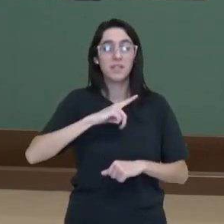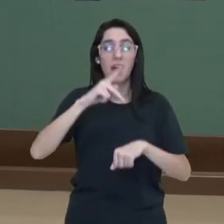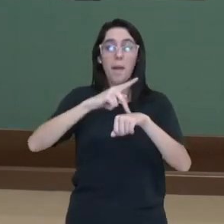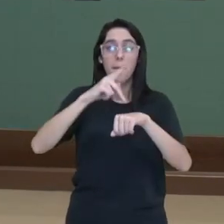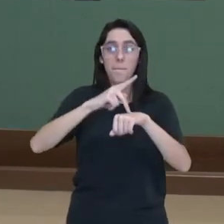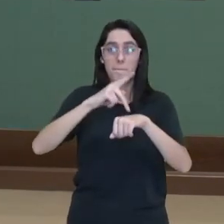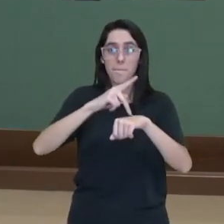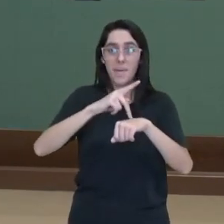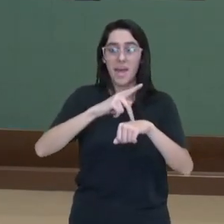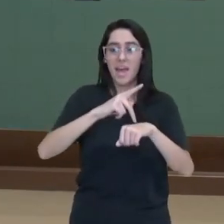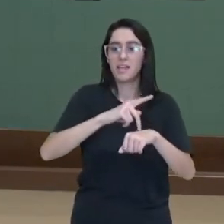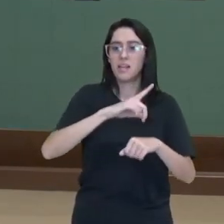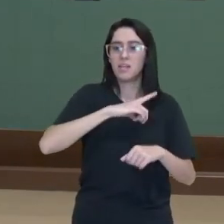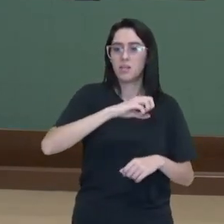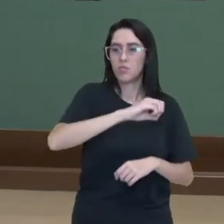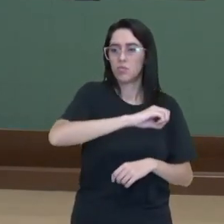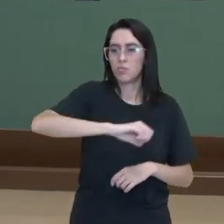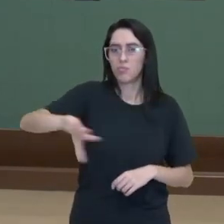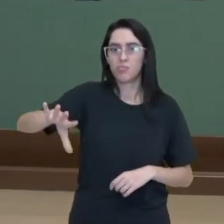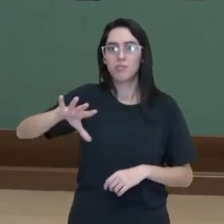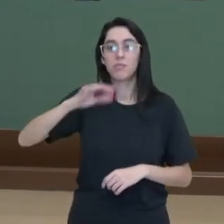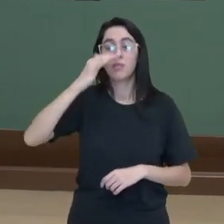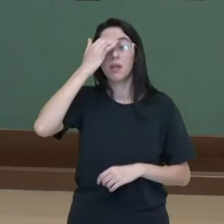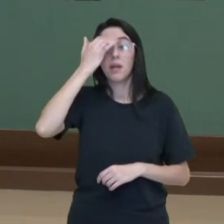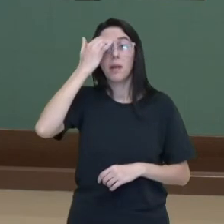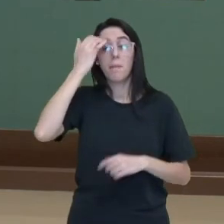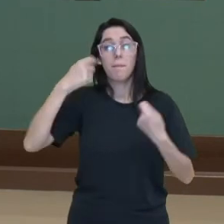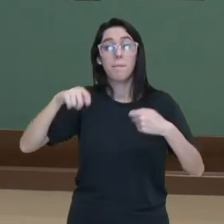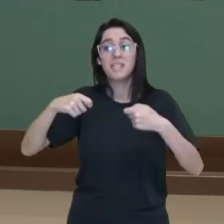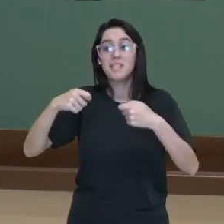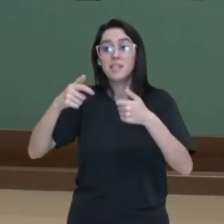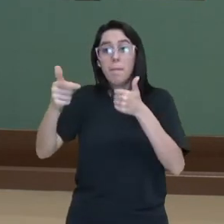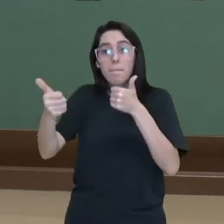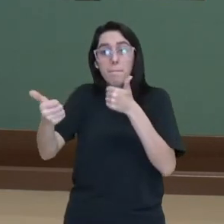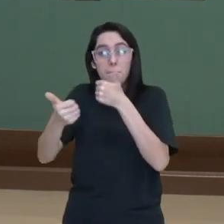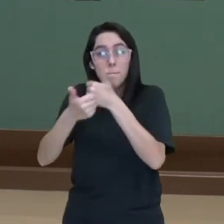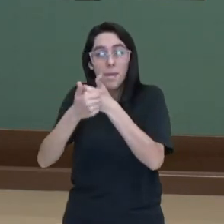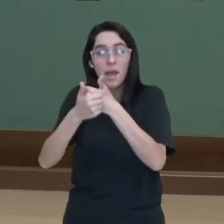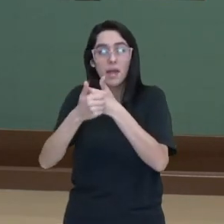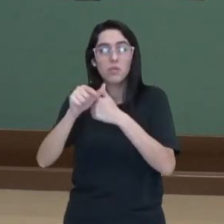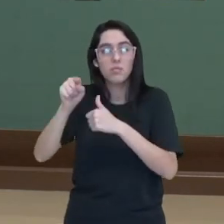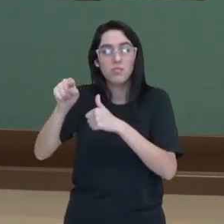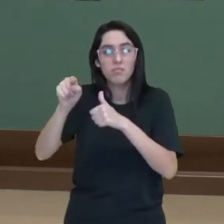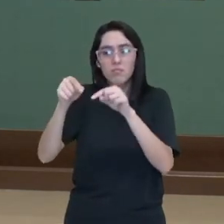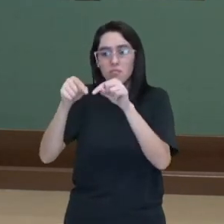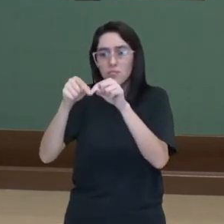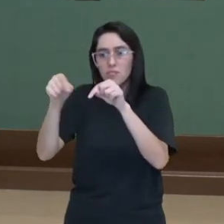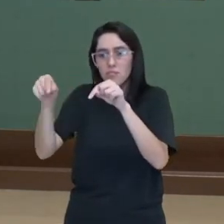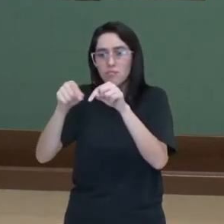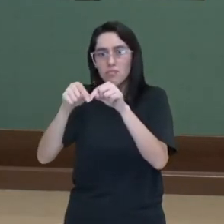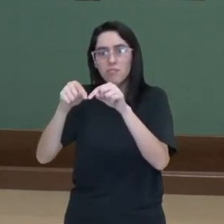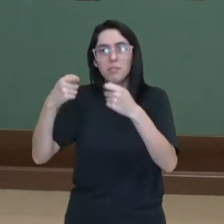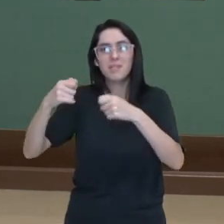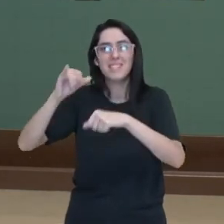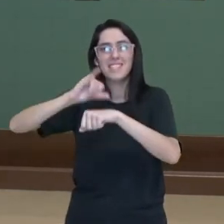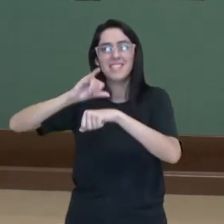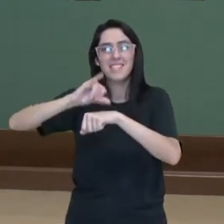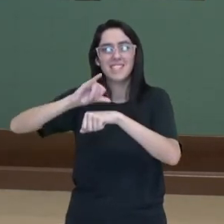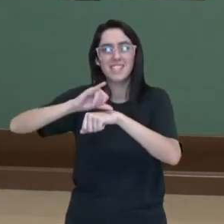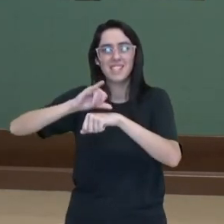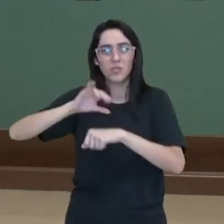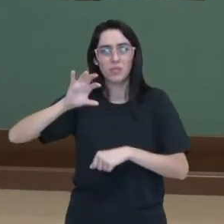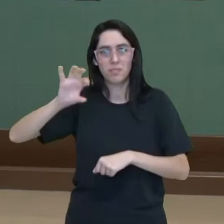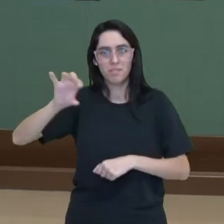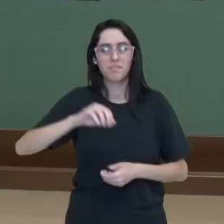lançada naquela pista de gelo e ela tem que parar no ponto central do alvo,